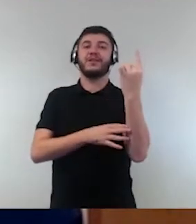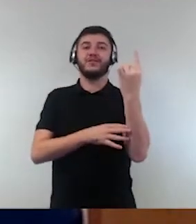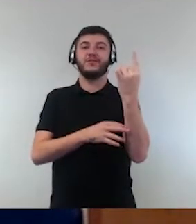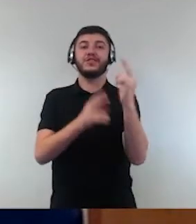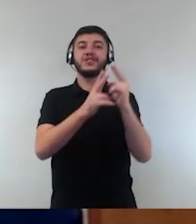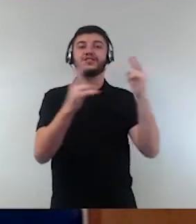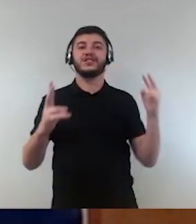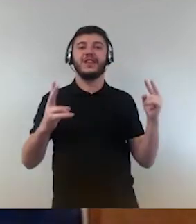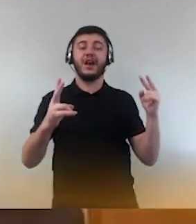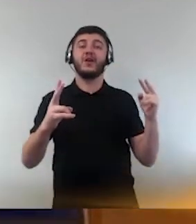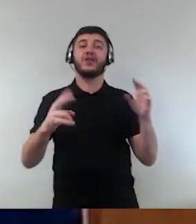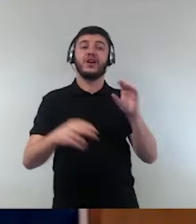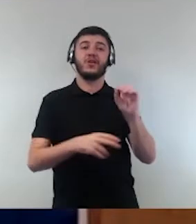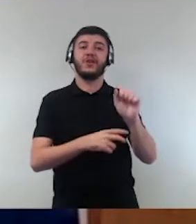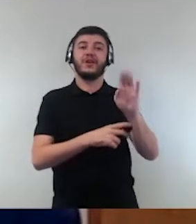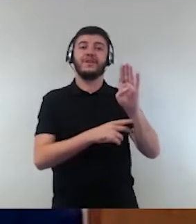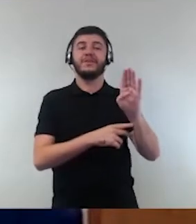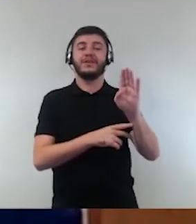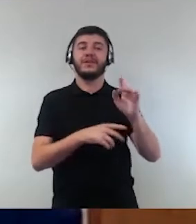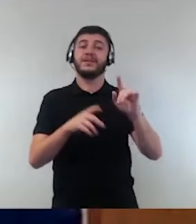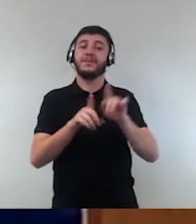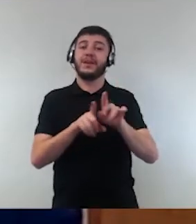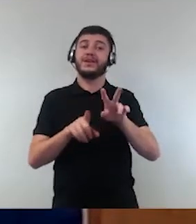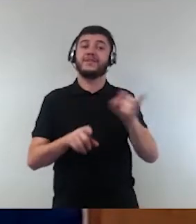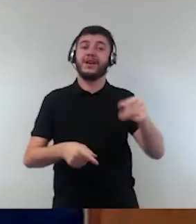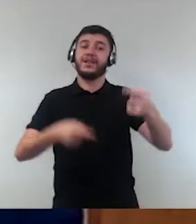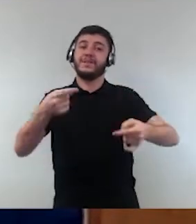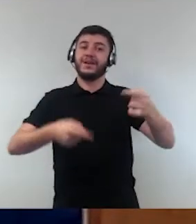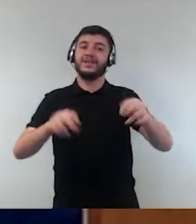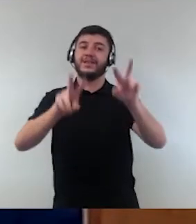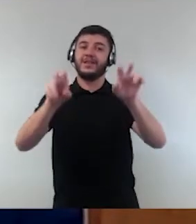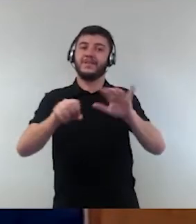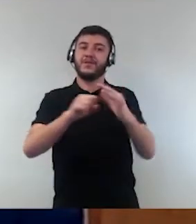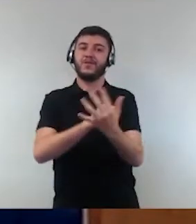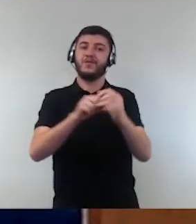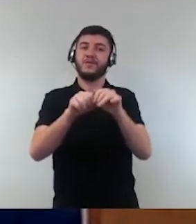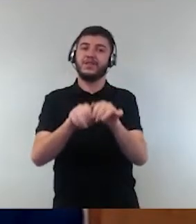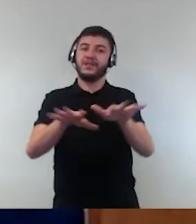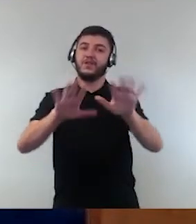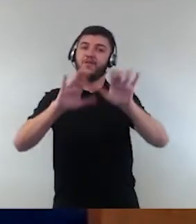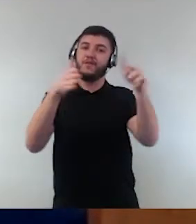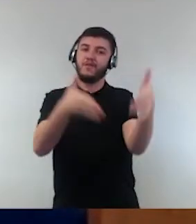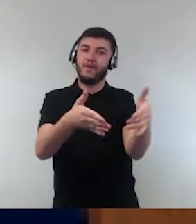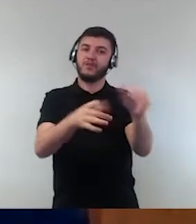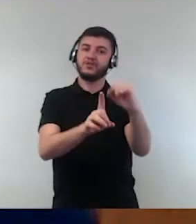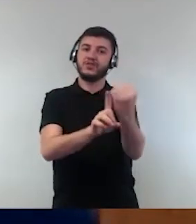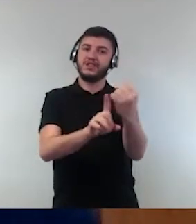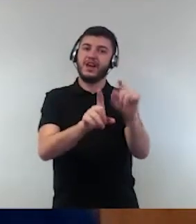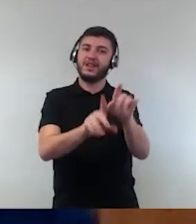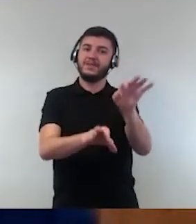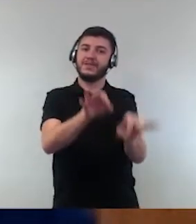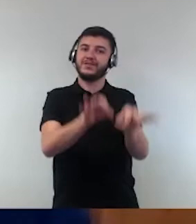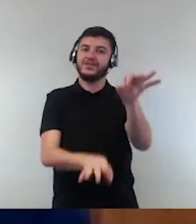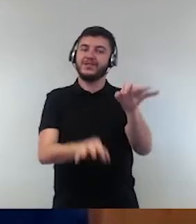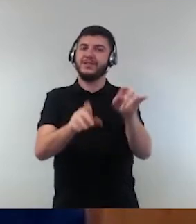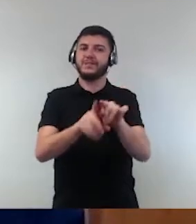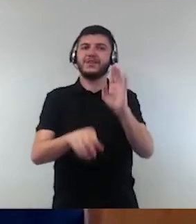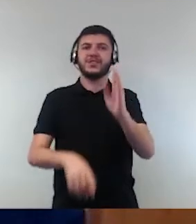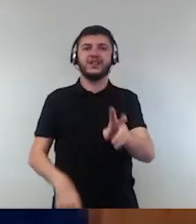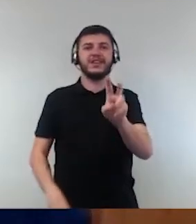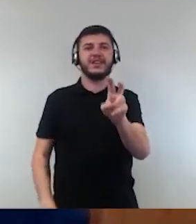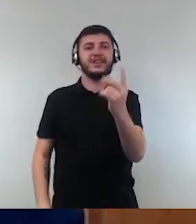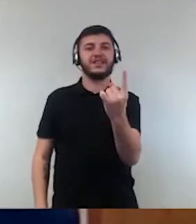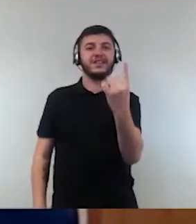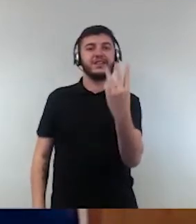um congresso que trata da Covid-19, as repercussões sociais e jurídicas. São 513